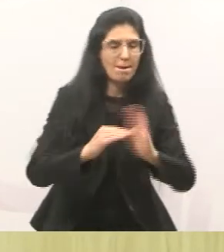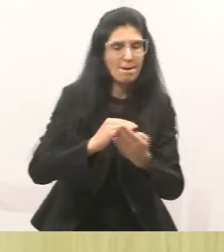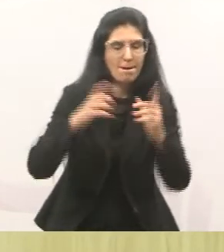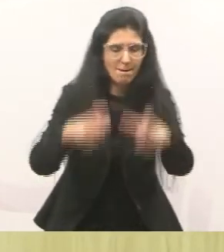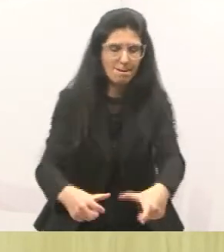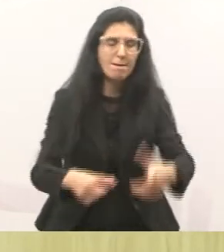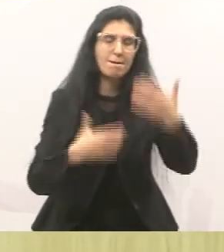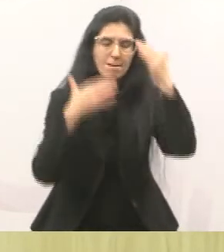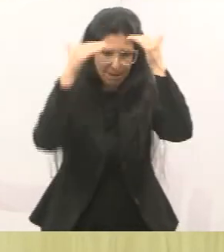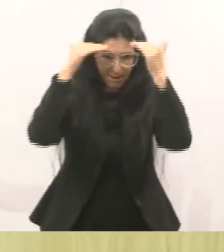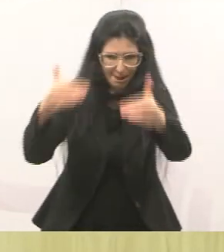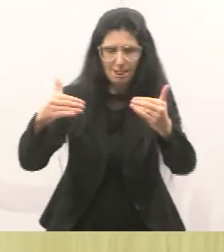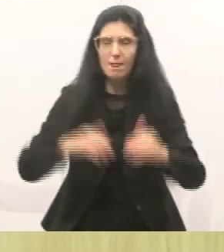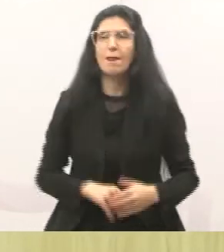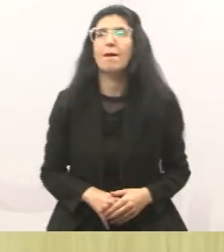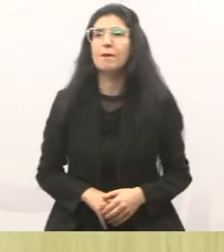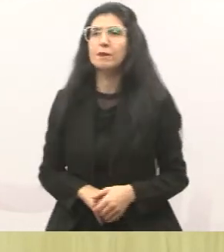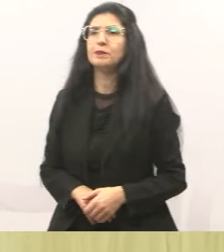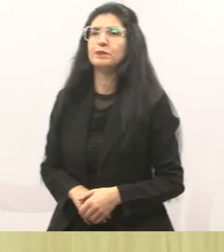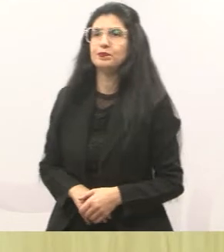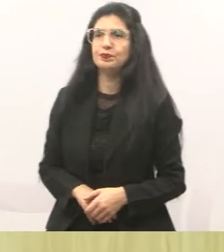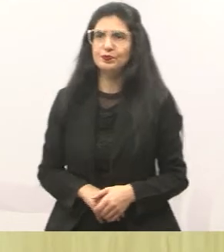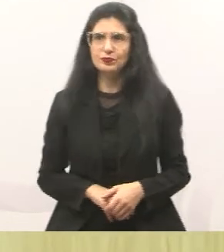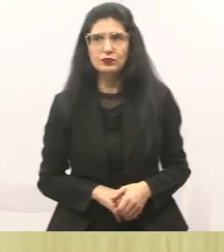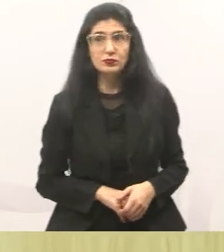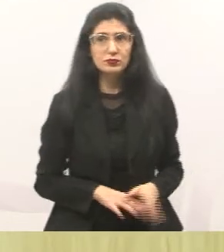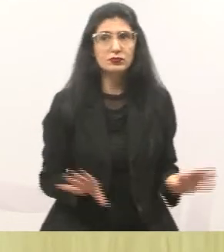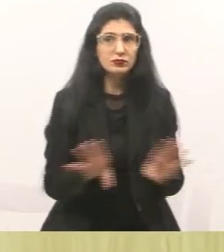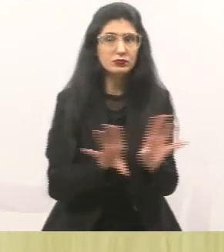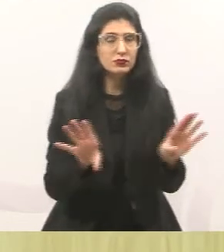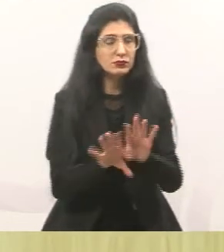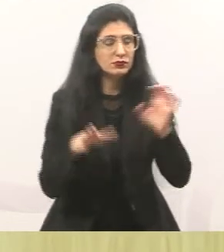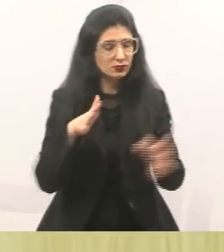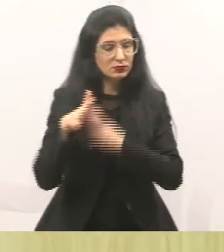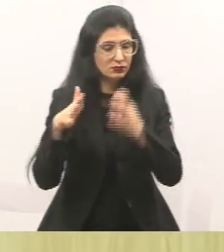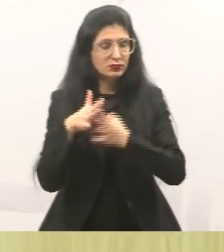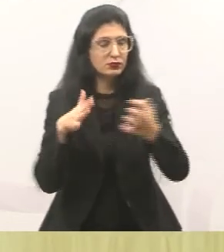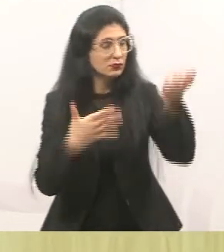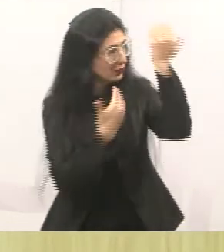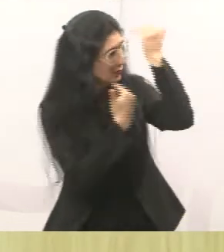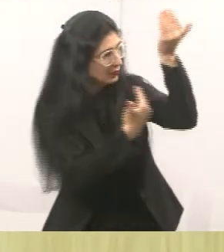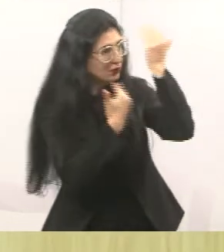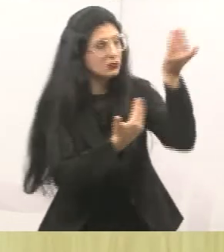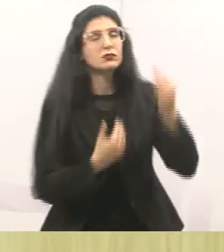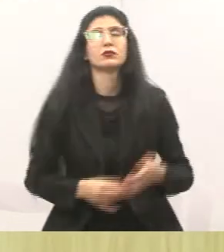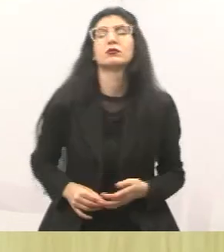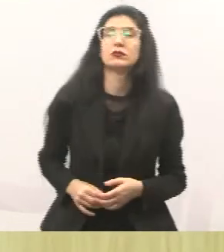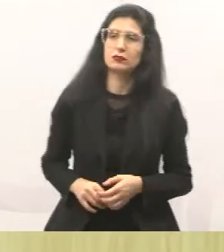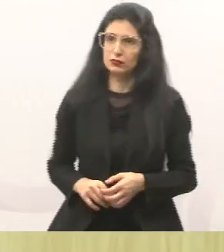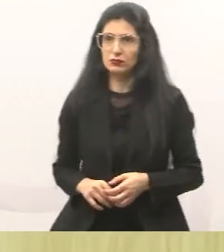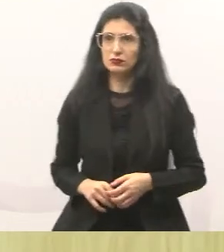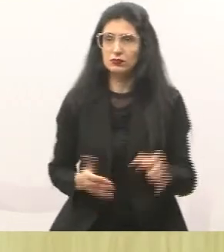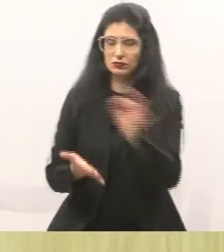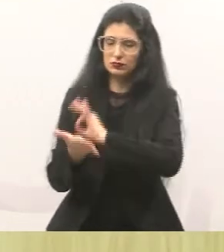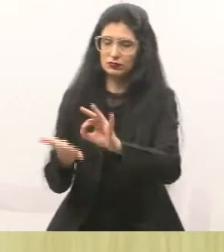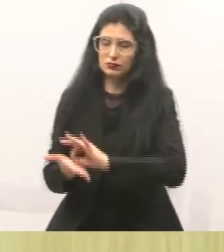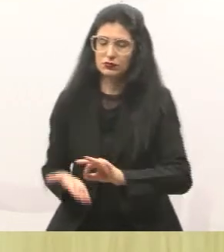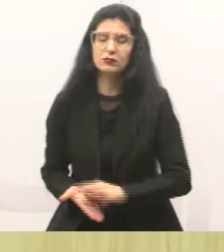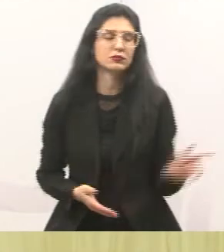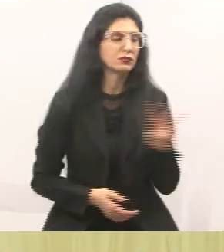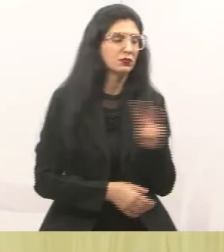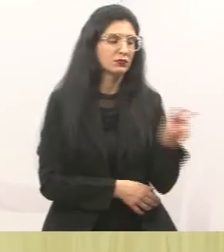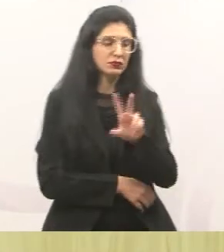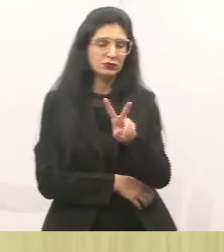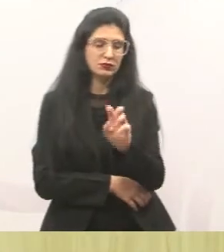muito respeitosamente, recorremos à compreensão e aos prestes dessa concessionária, antecipando o agradecimento pela atenção dispensada, subscrevemos. Vereador